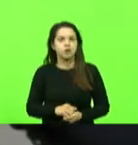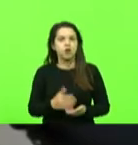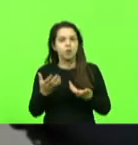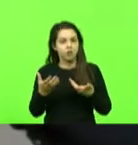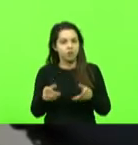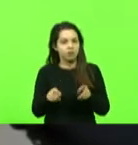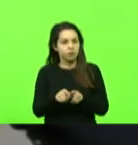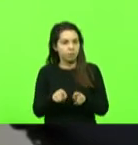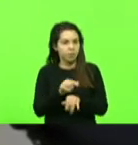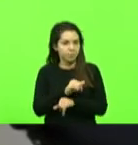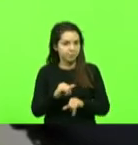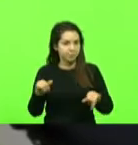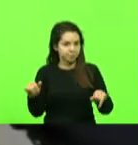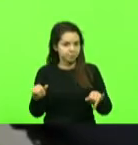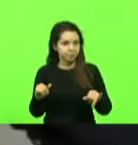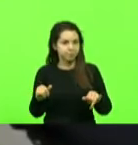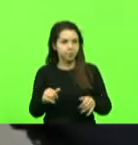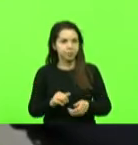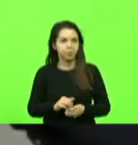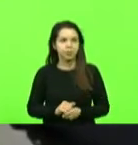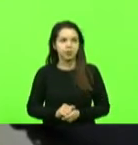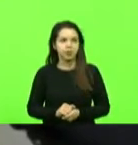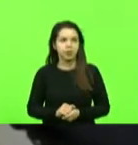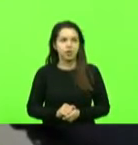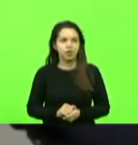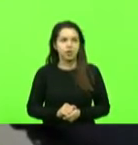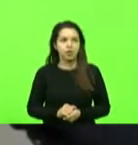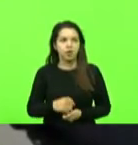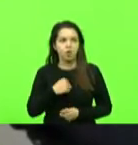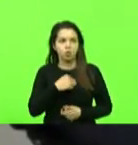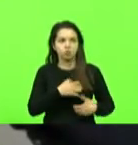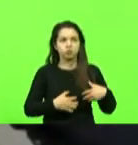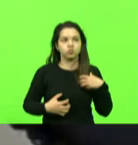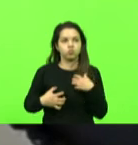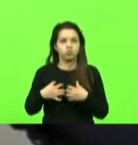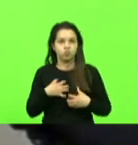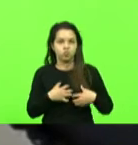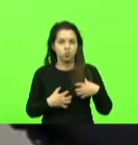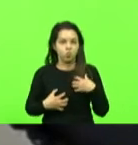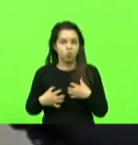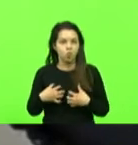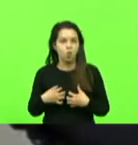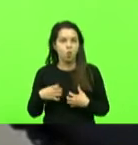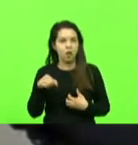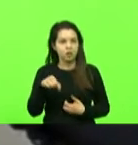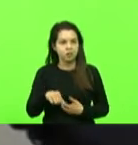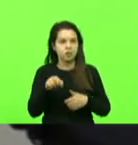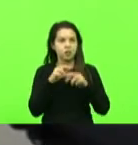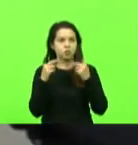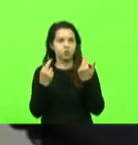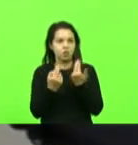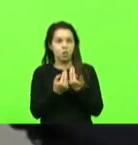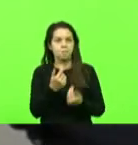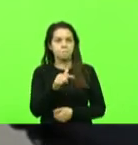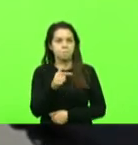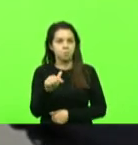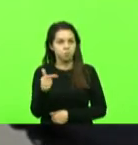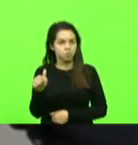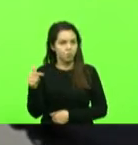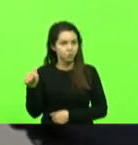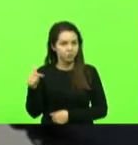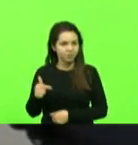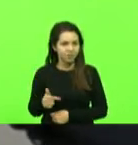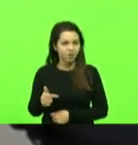manifestar a incomodação de nós não termos aqui nesta audiência pública a presença do secretário